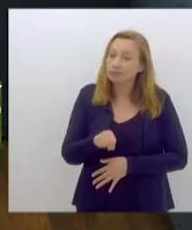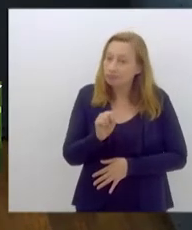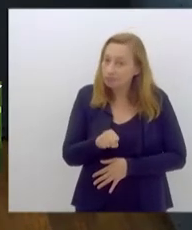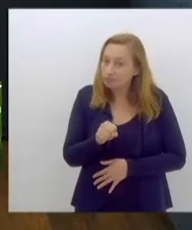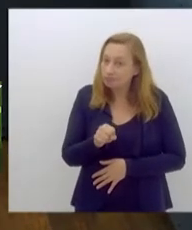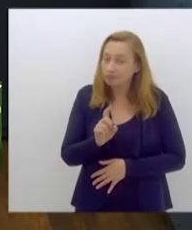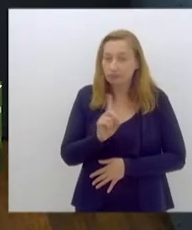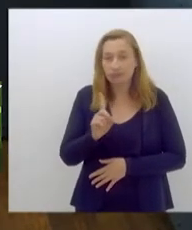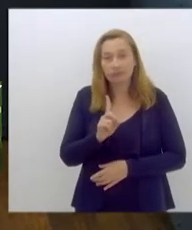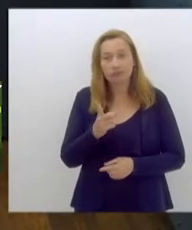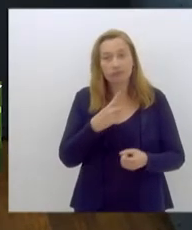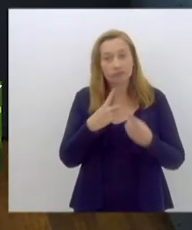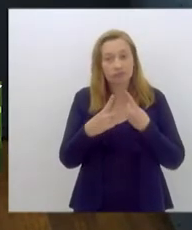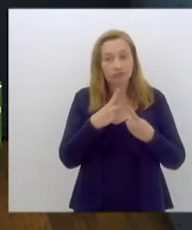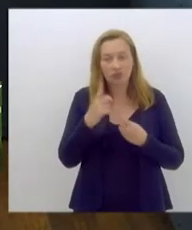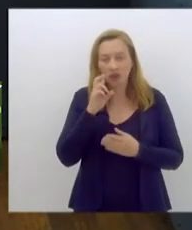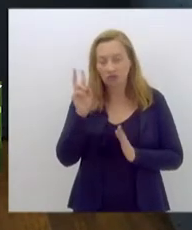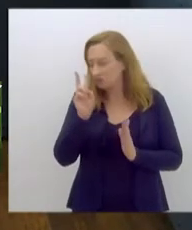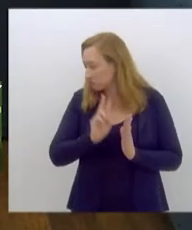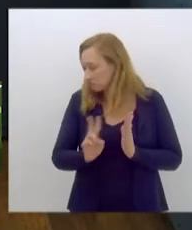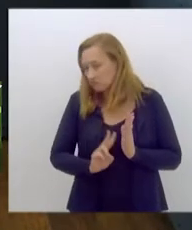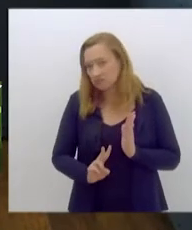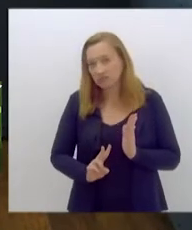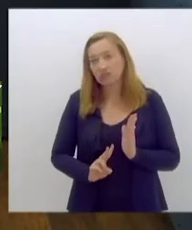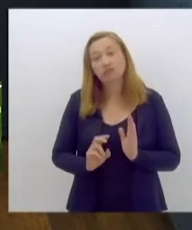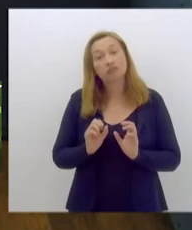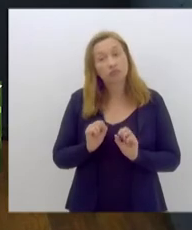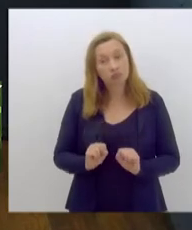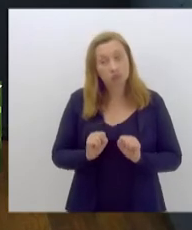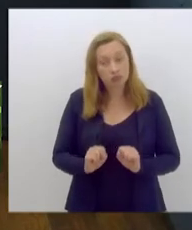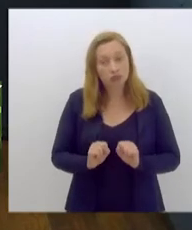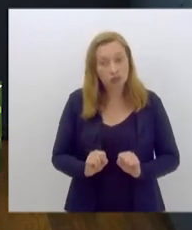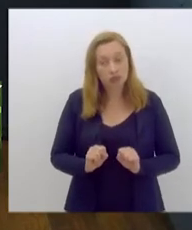foi discutido. Eu não li. Eu não li que podia.